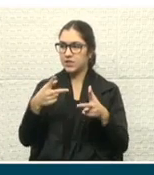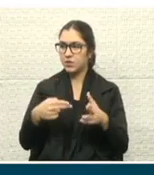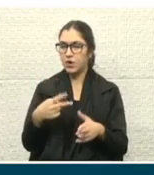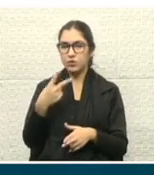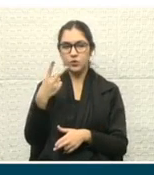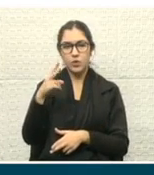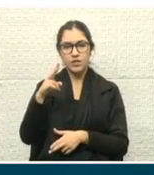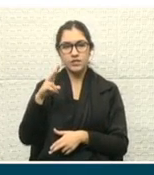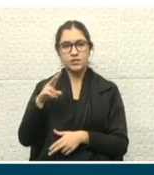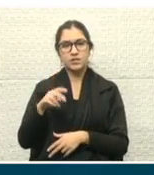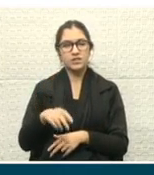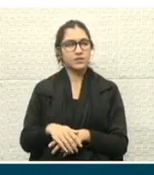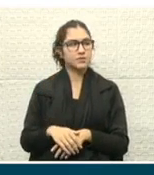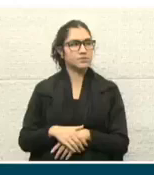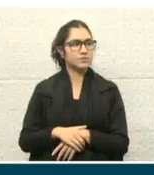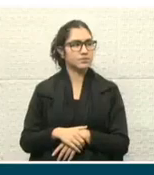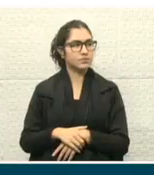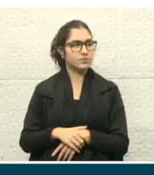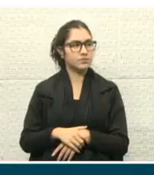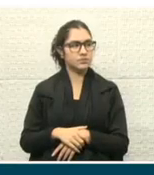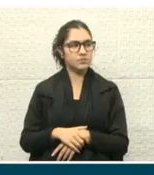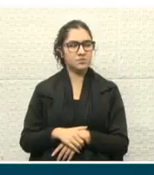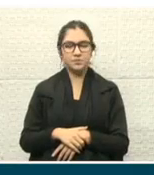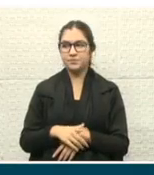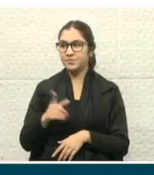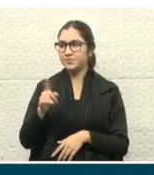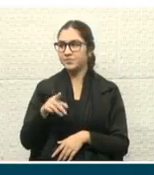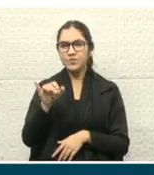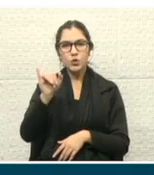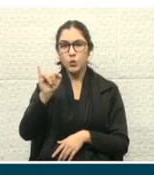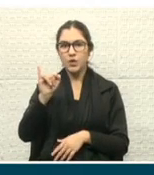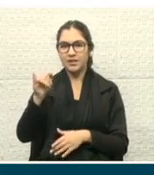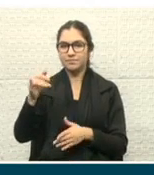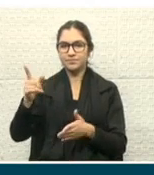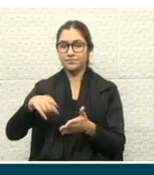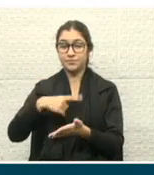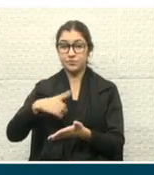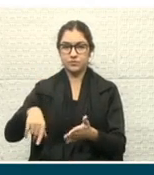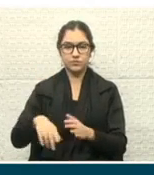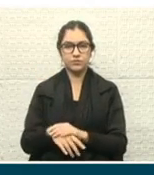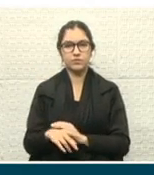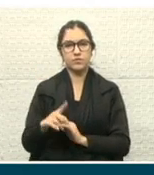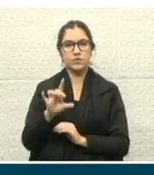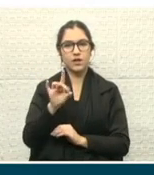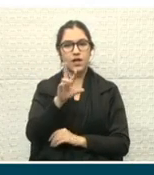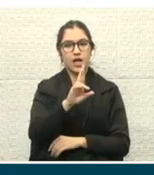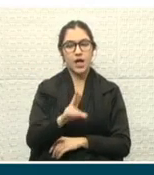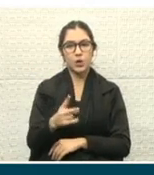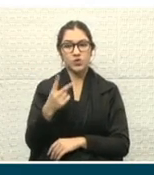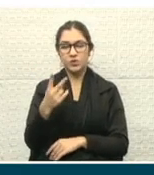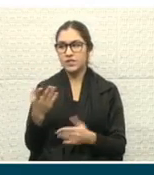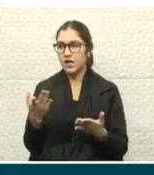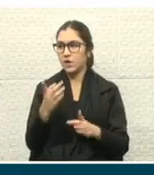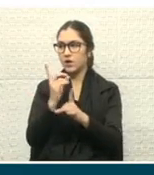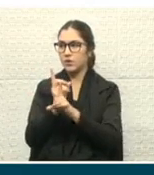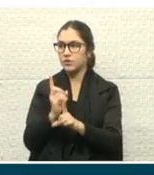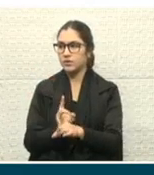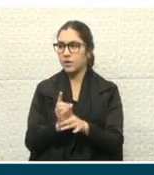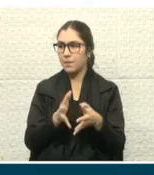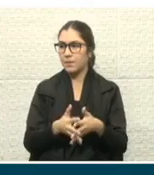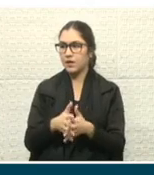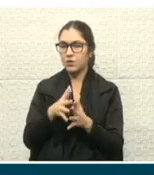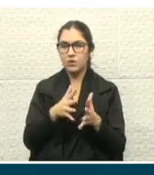a 2. Vamos considerar apenas a parte real 2 e vamos localizar no plano